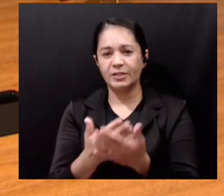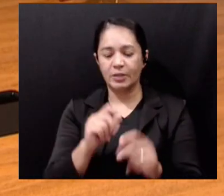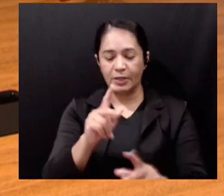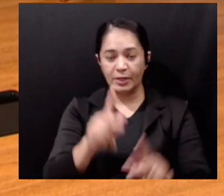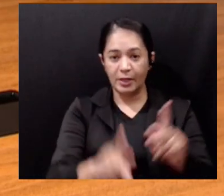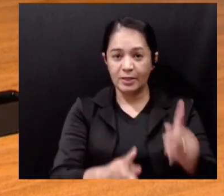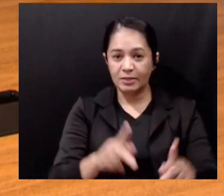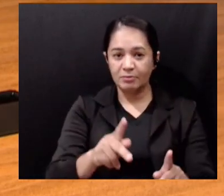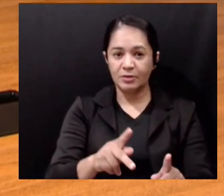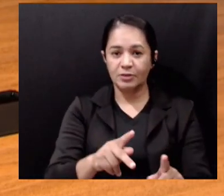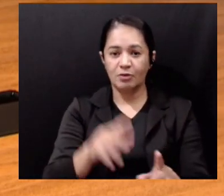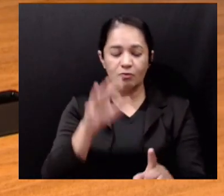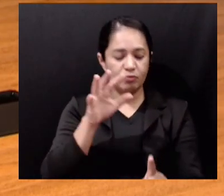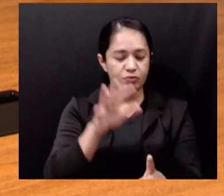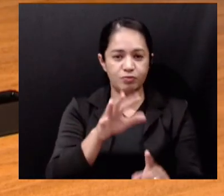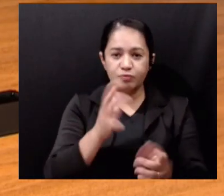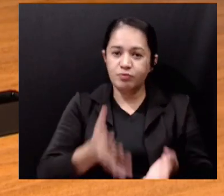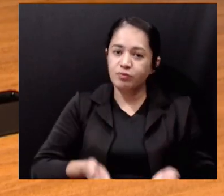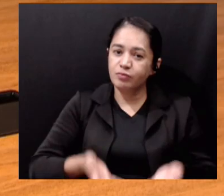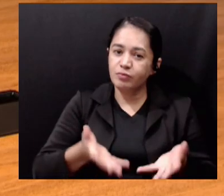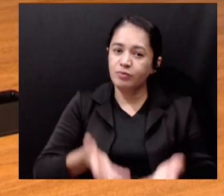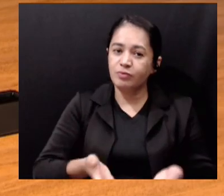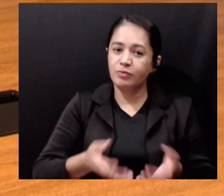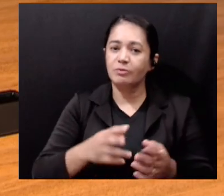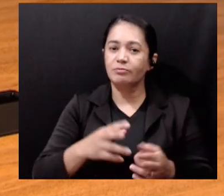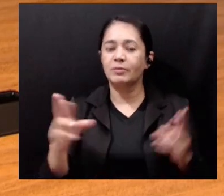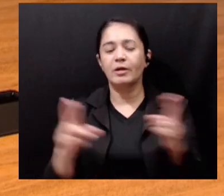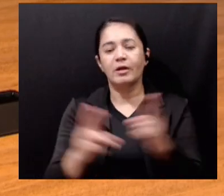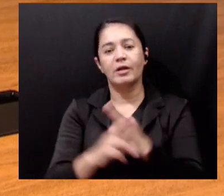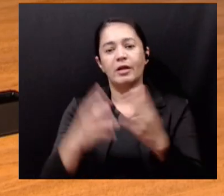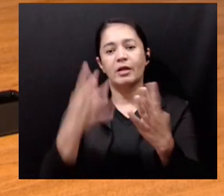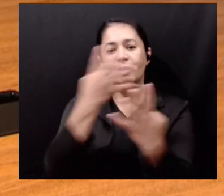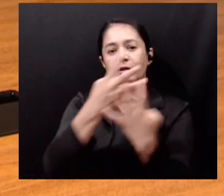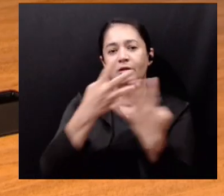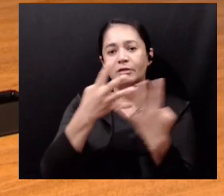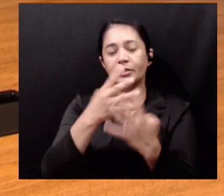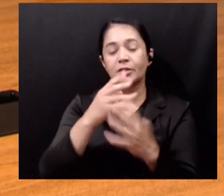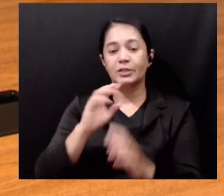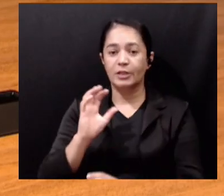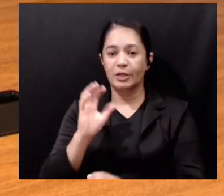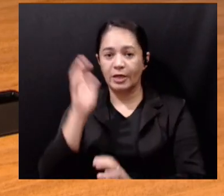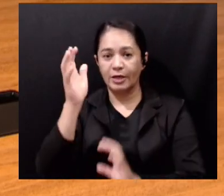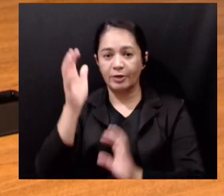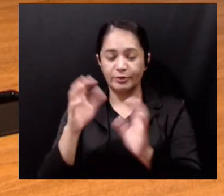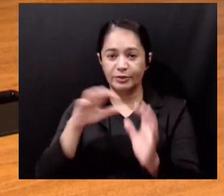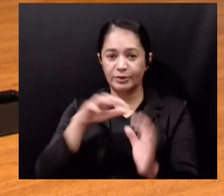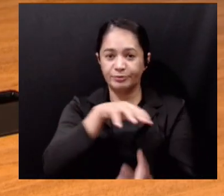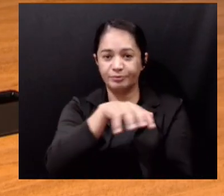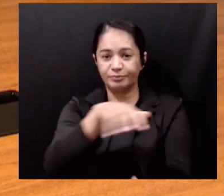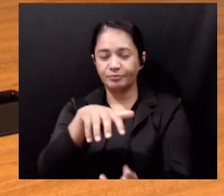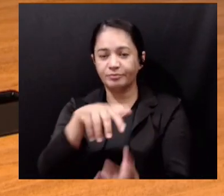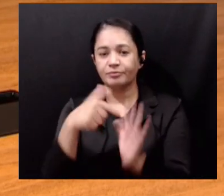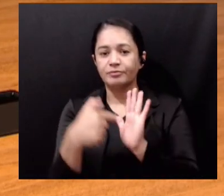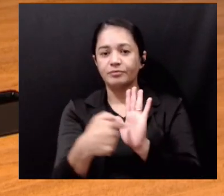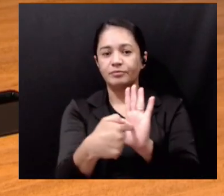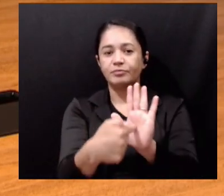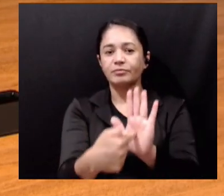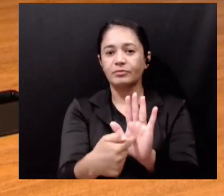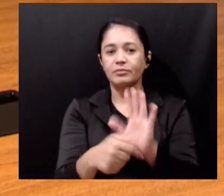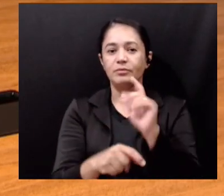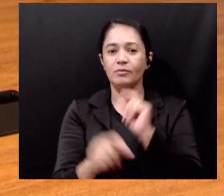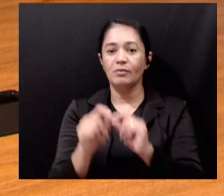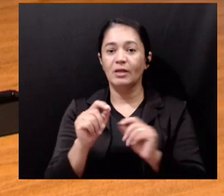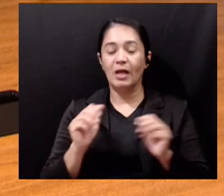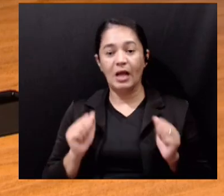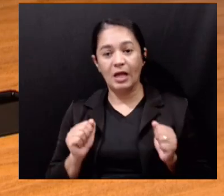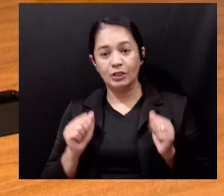mudanças climáticas, em relação ao que está acontecendo com o nosso planeta, mostrar que cada ação nossa tem uma consequência,